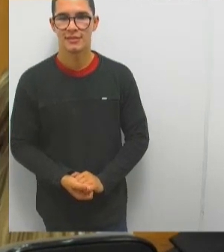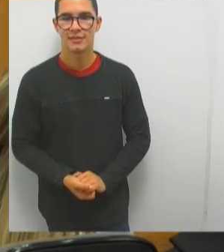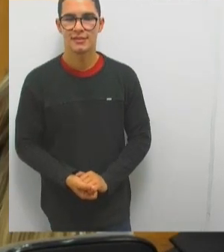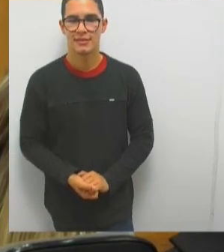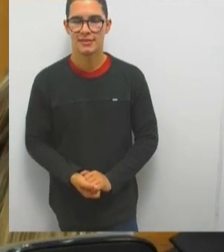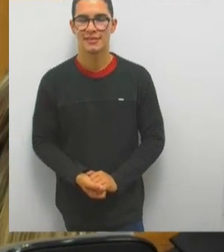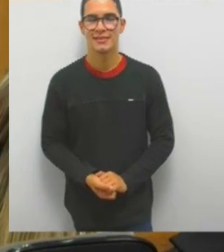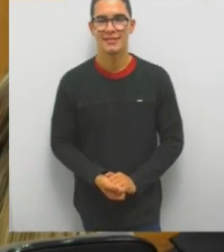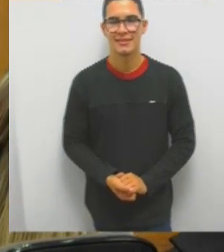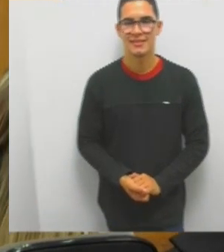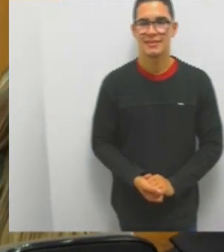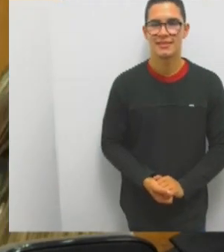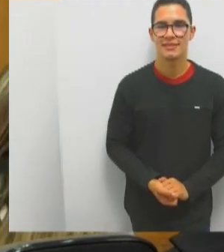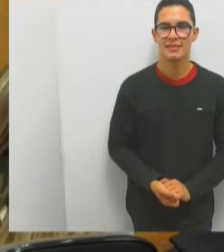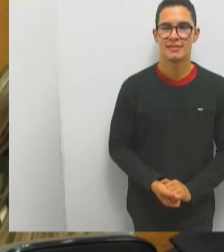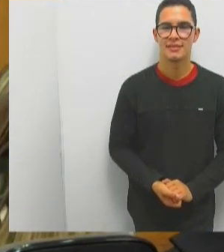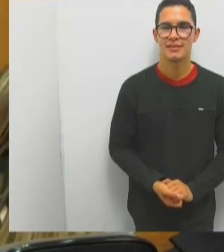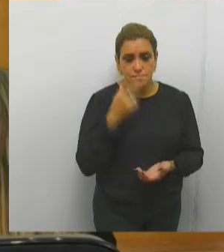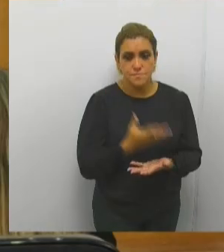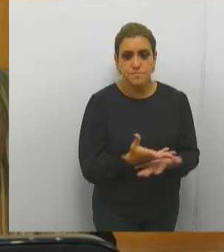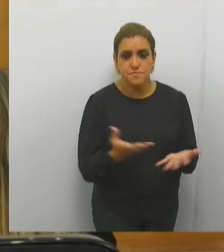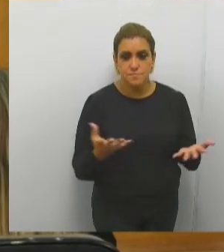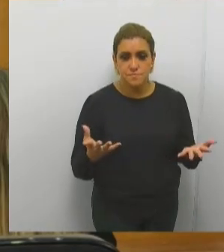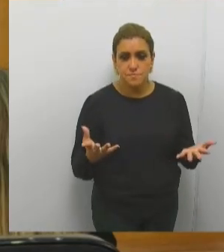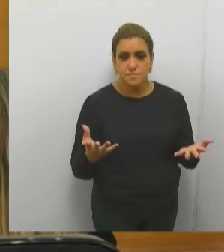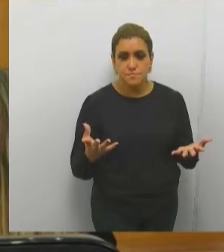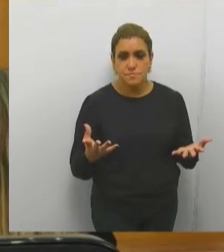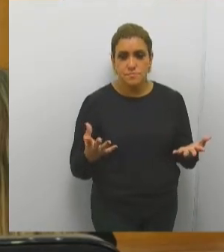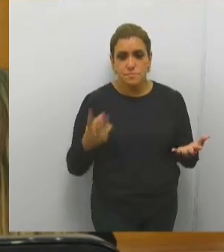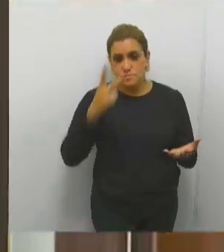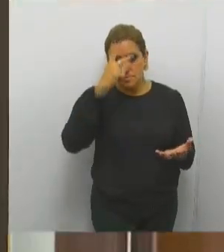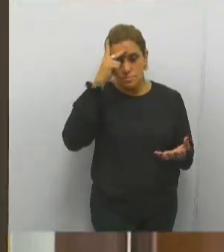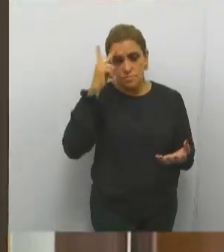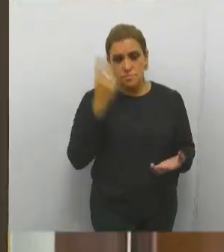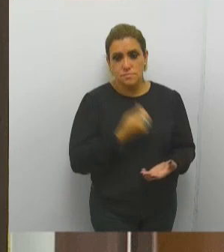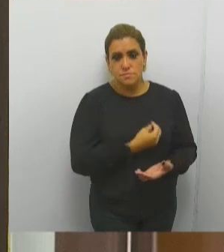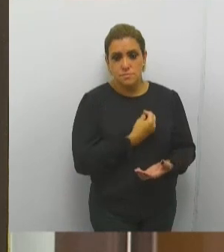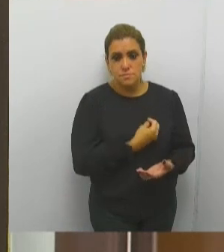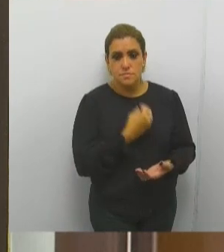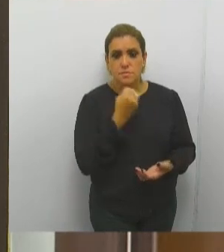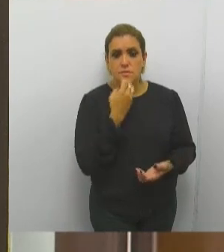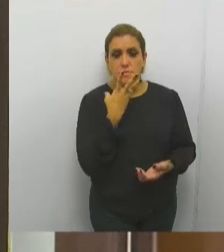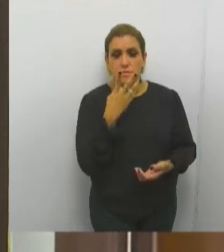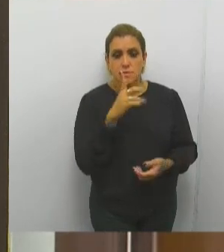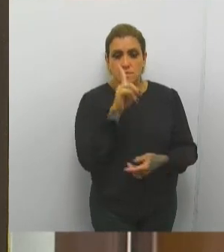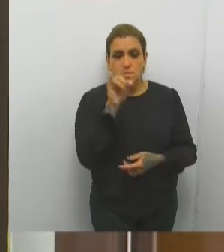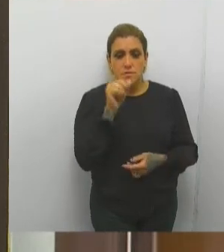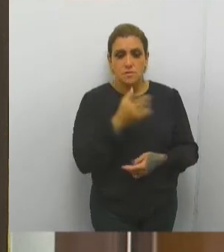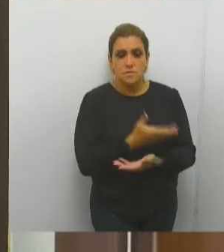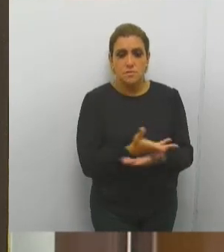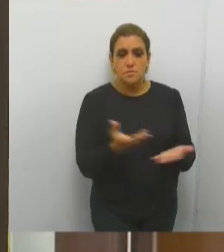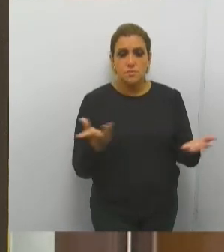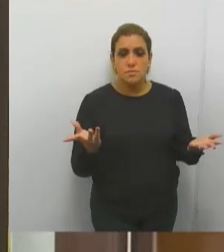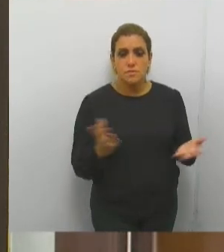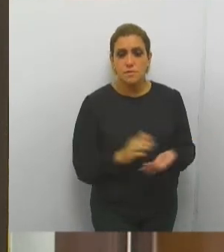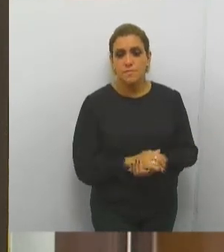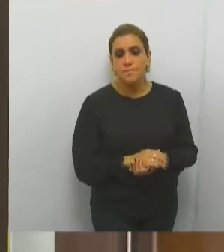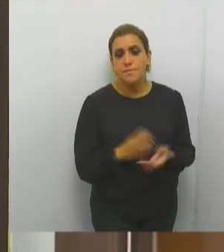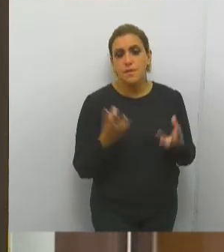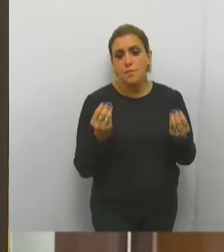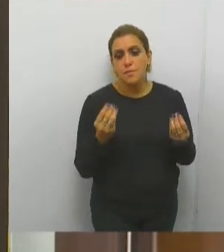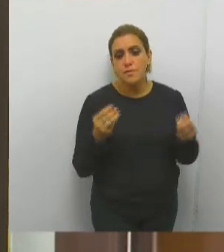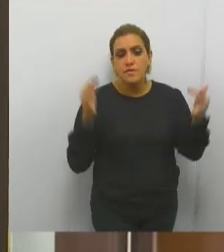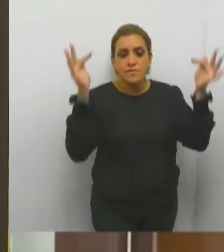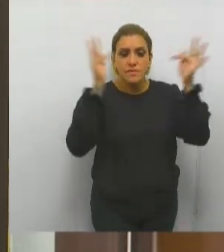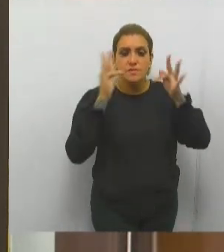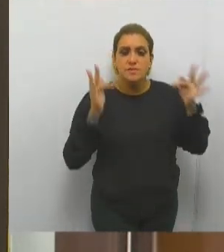Presidente Benedito Adelino. Os trovadores presentes na sessão agradeceram na tribuna a indicação do vereador. É com grande alegria